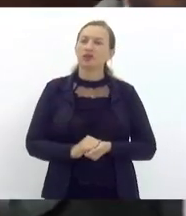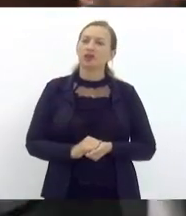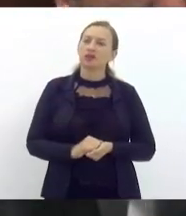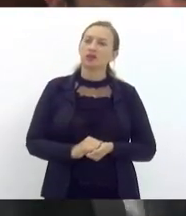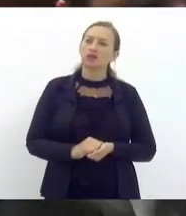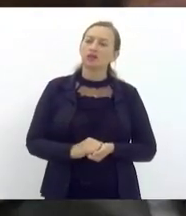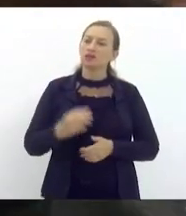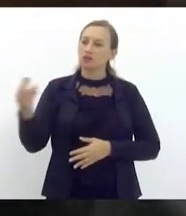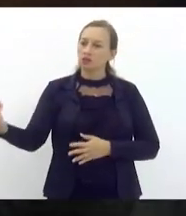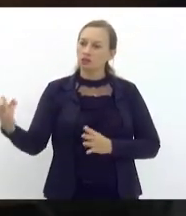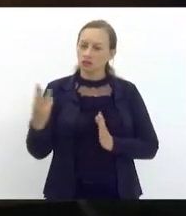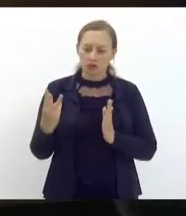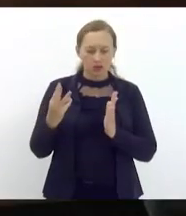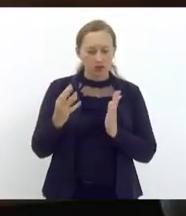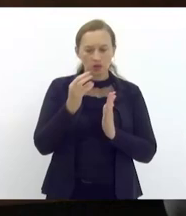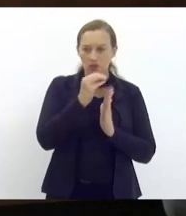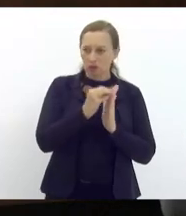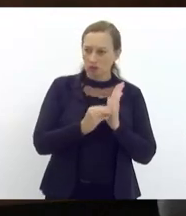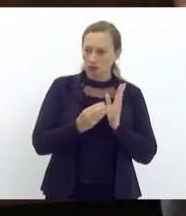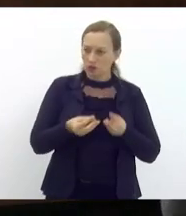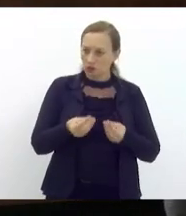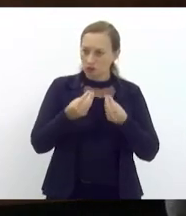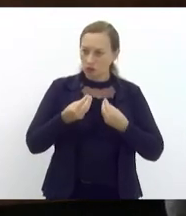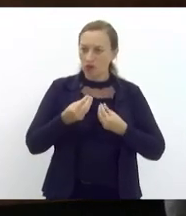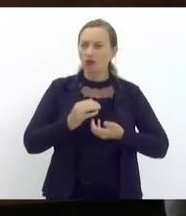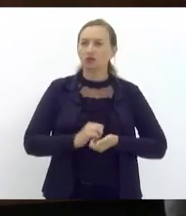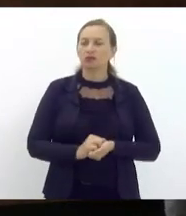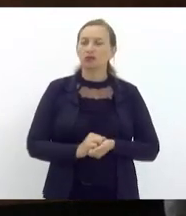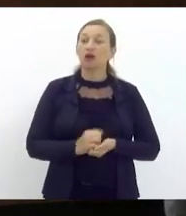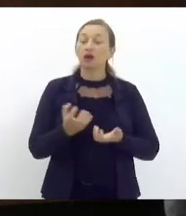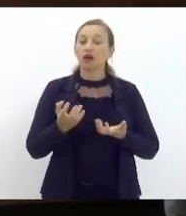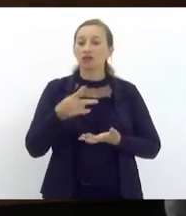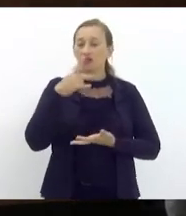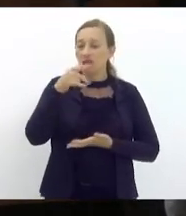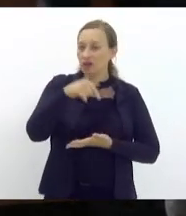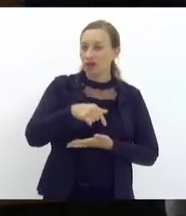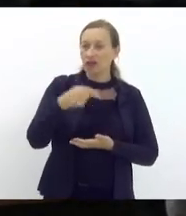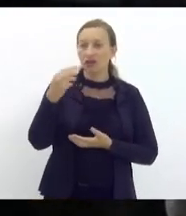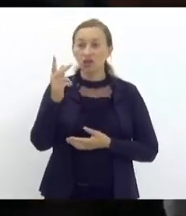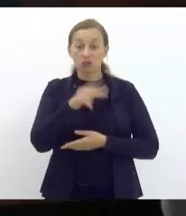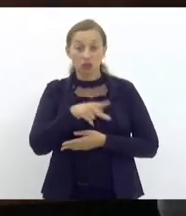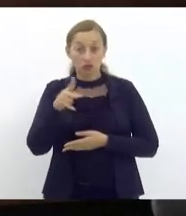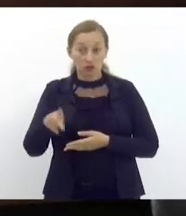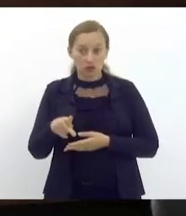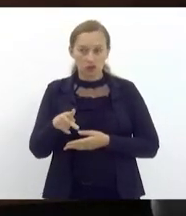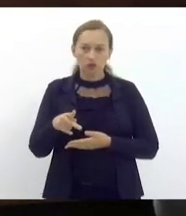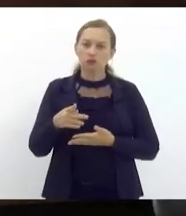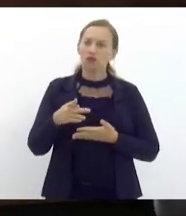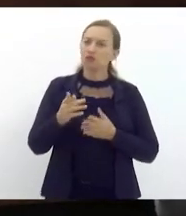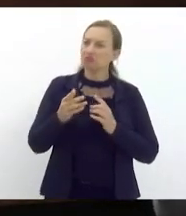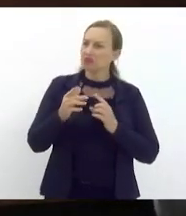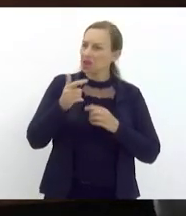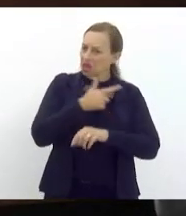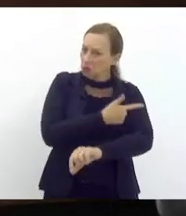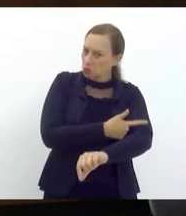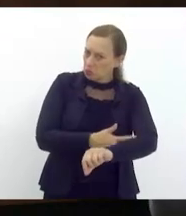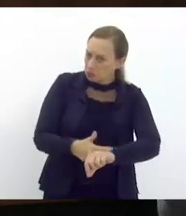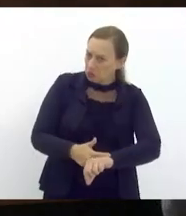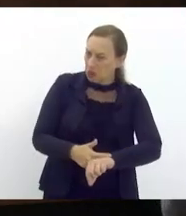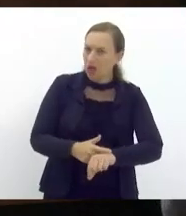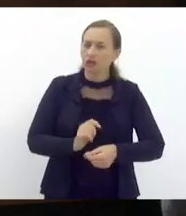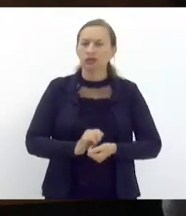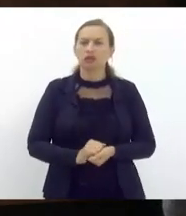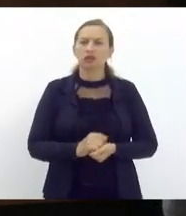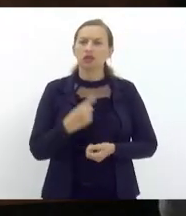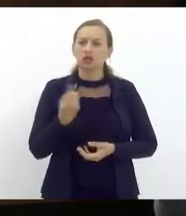um ofício nós recebemos quero destacar aqui que as professoras foram muito gentis e